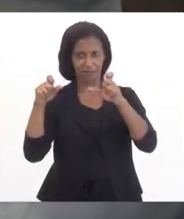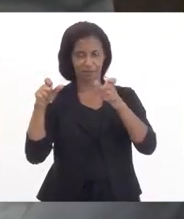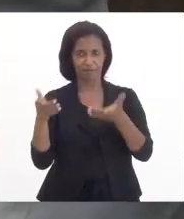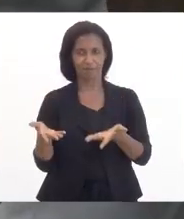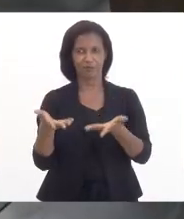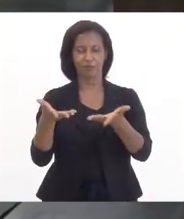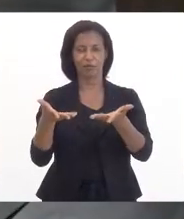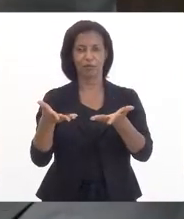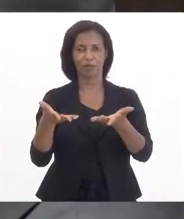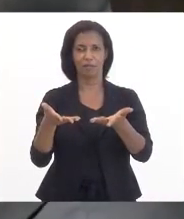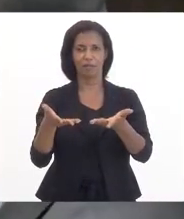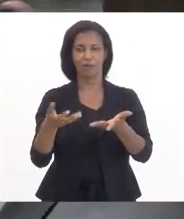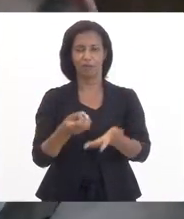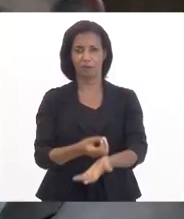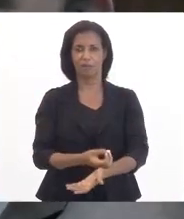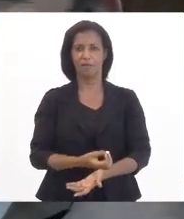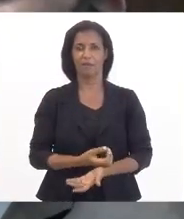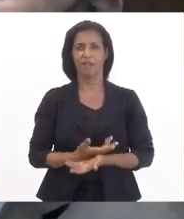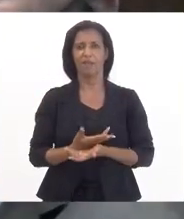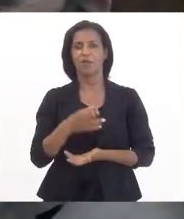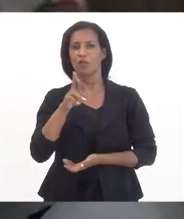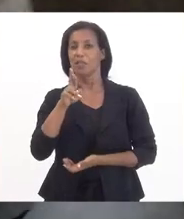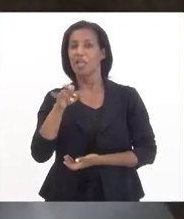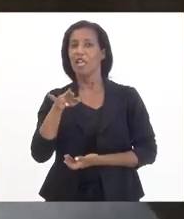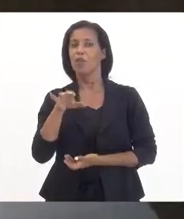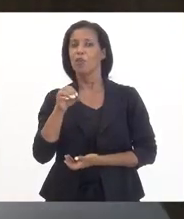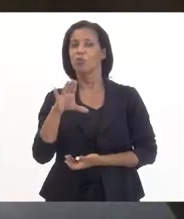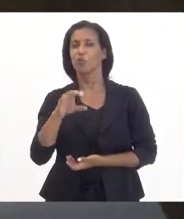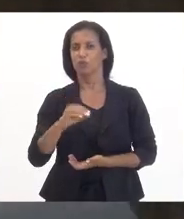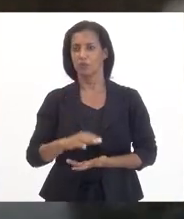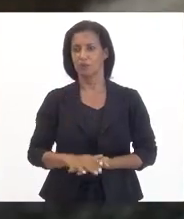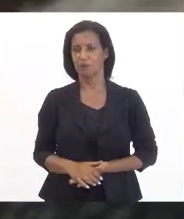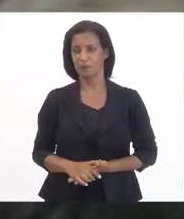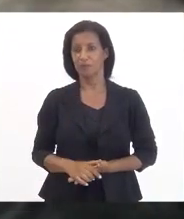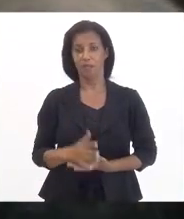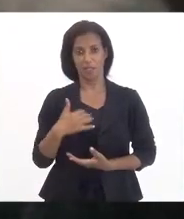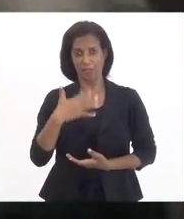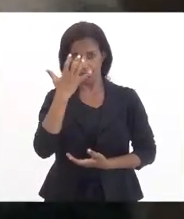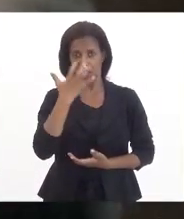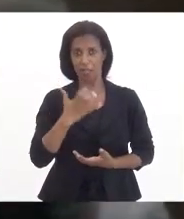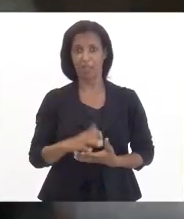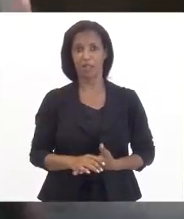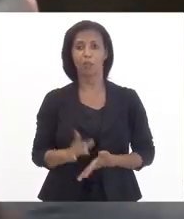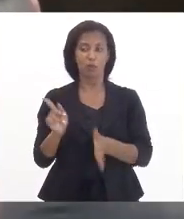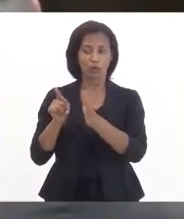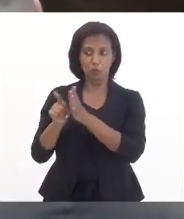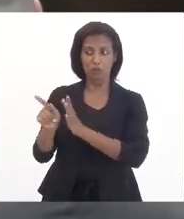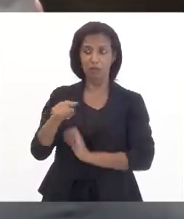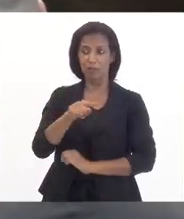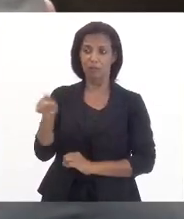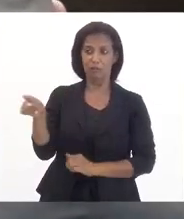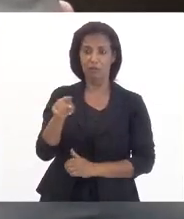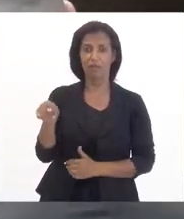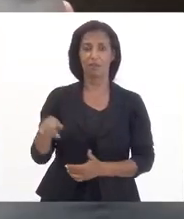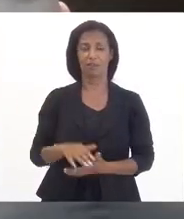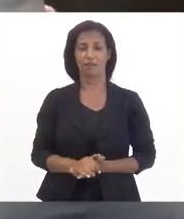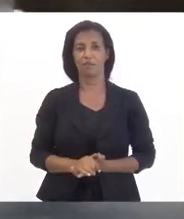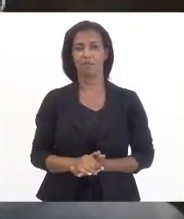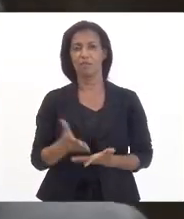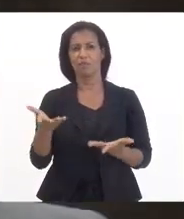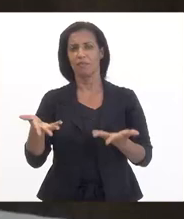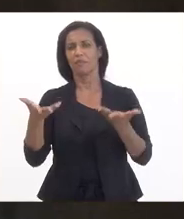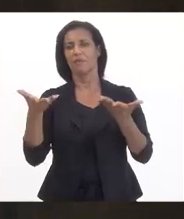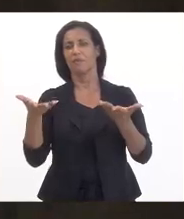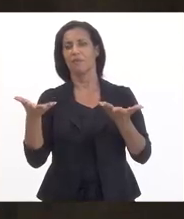Vossa Excelência remoçou. Remocei? É sério, pode perguntar a qualquer um aqui. Excelência está